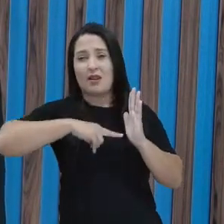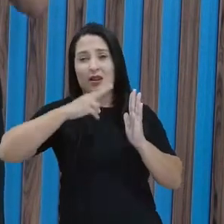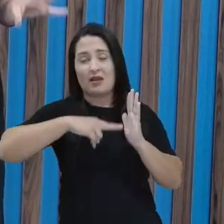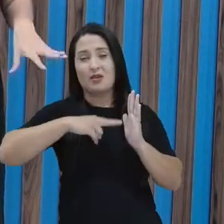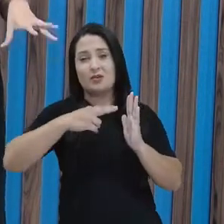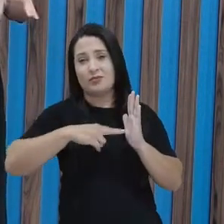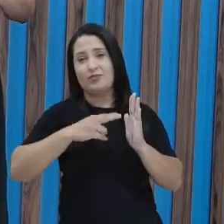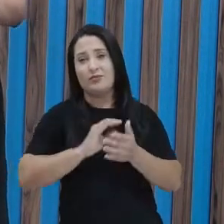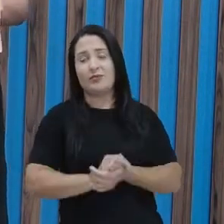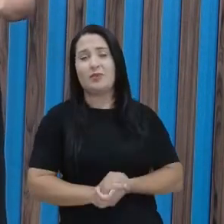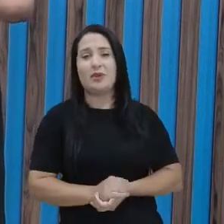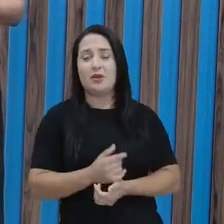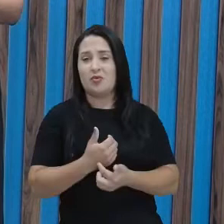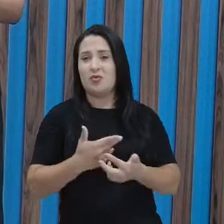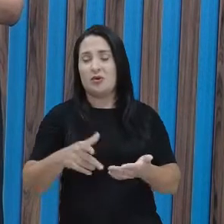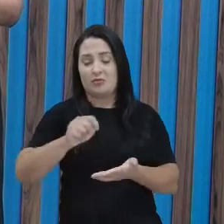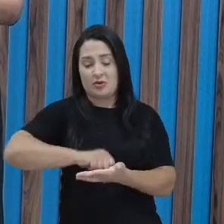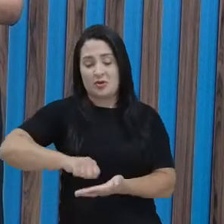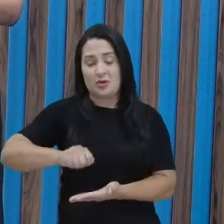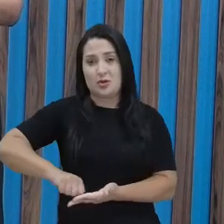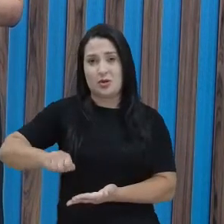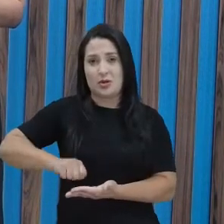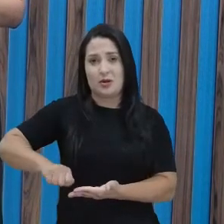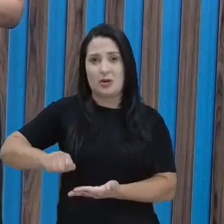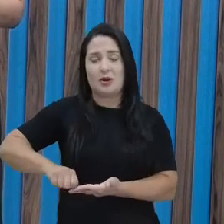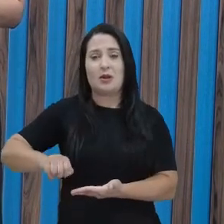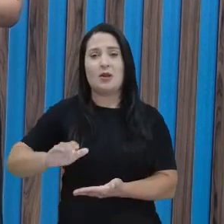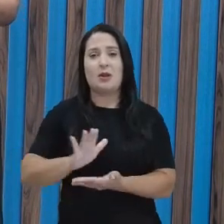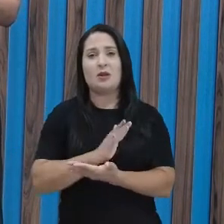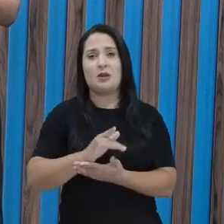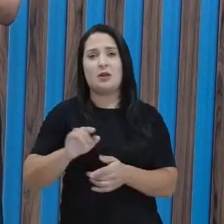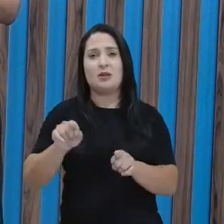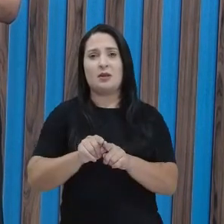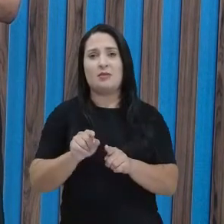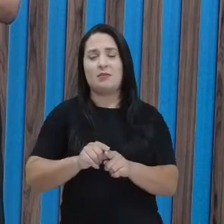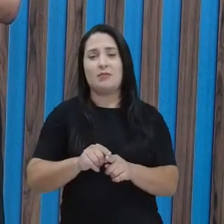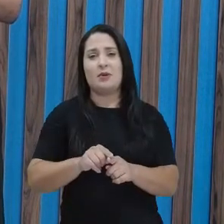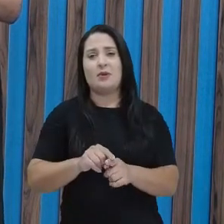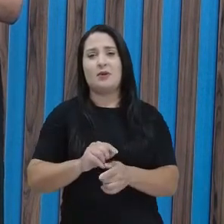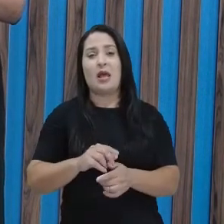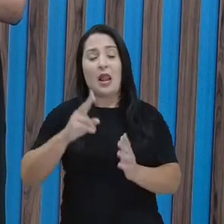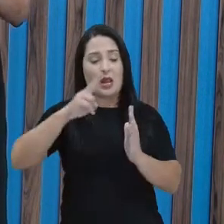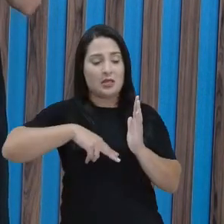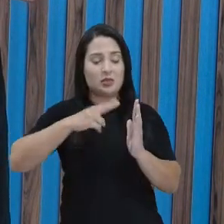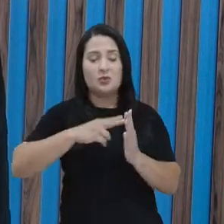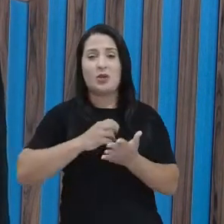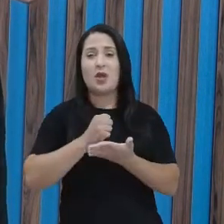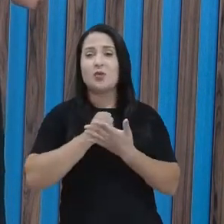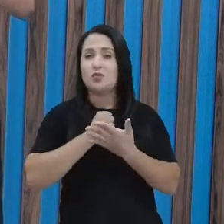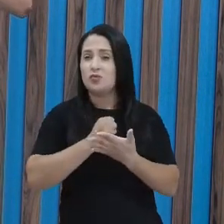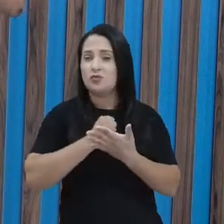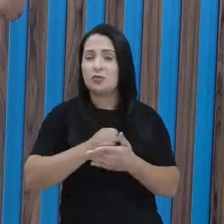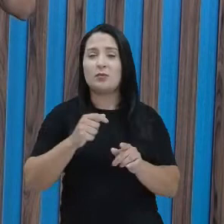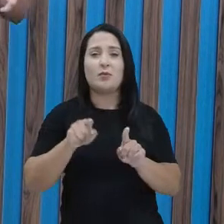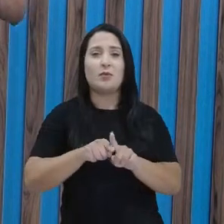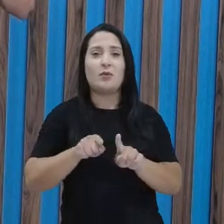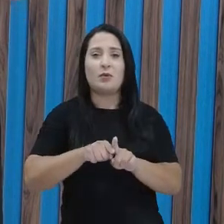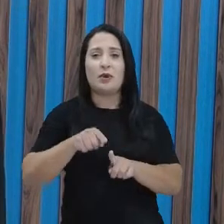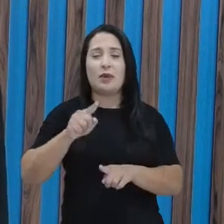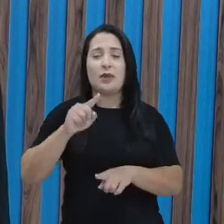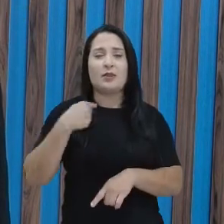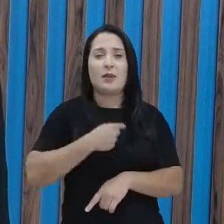de ortografia, alguns casos de pontuação, a leitura ajuda muito, porque a gente memoriza visualmente como